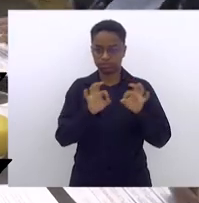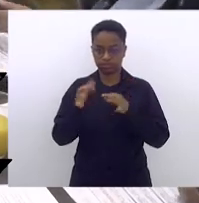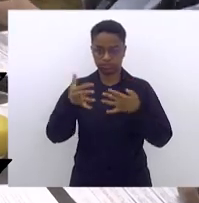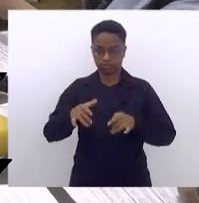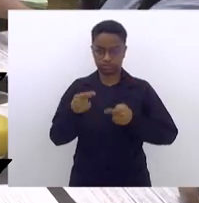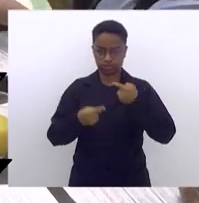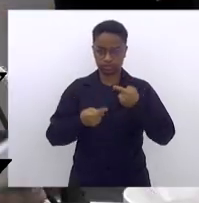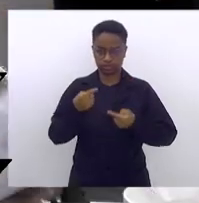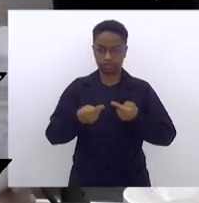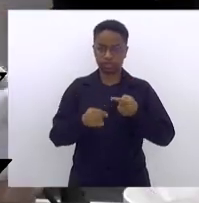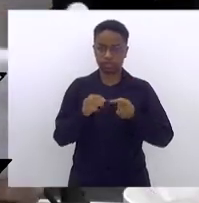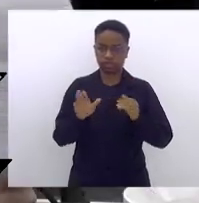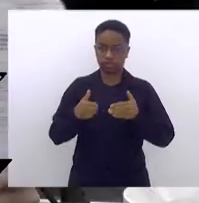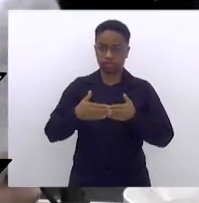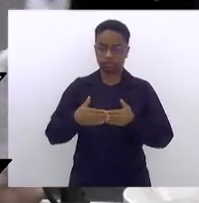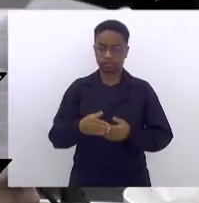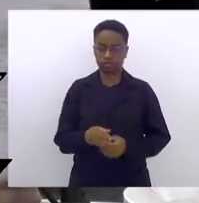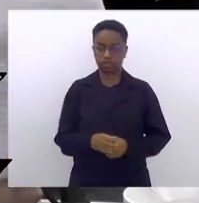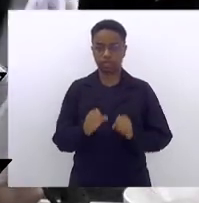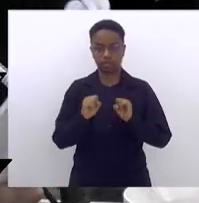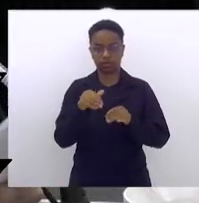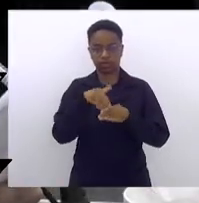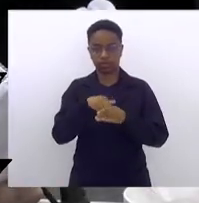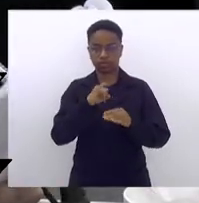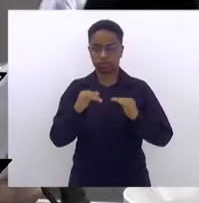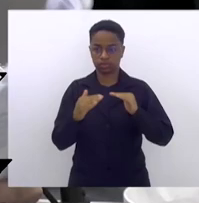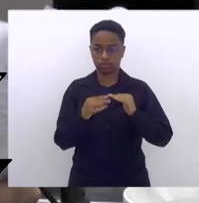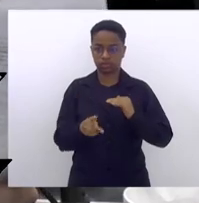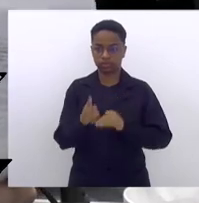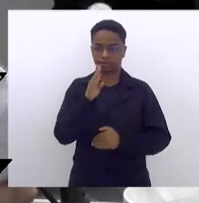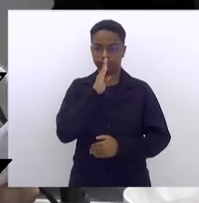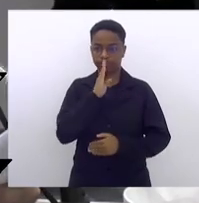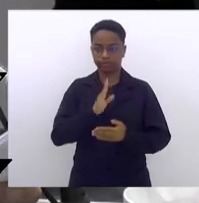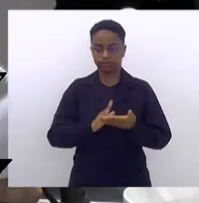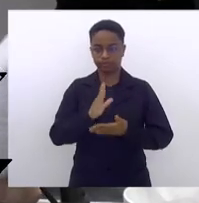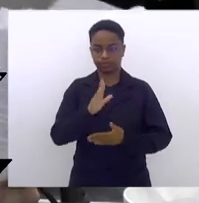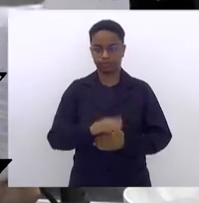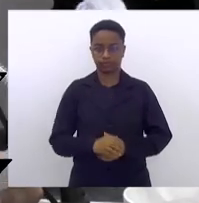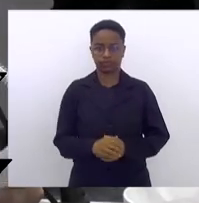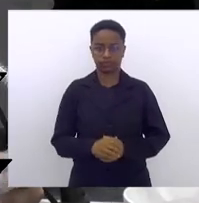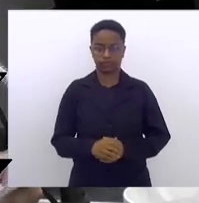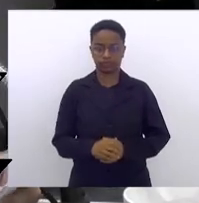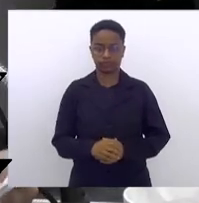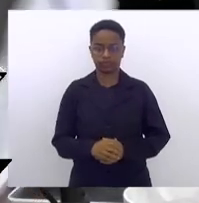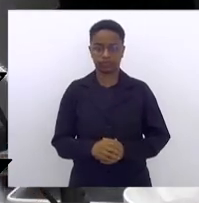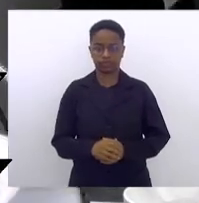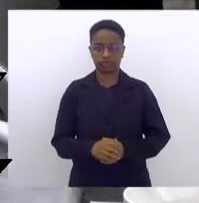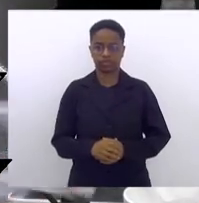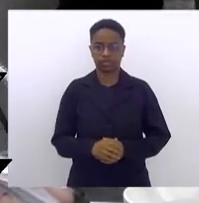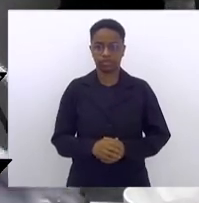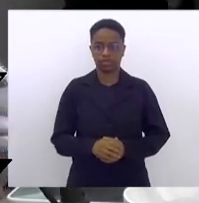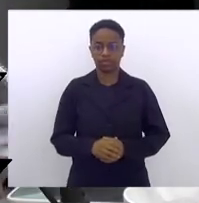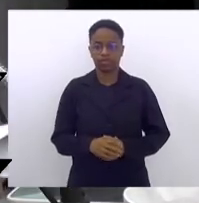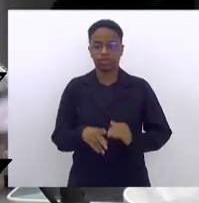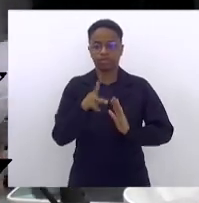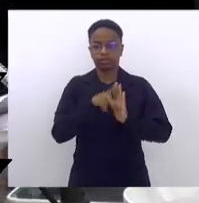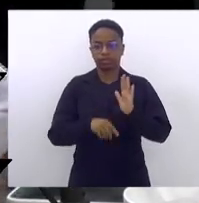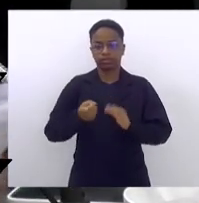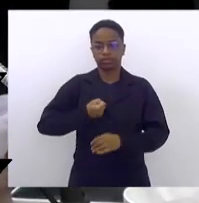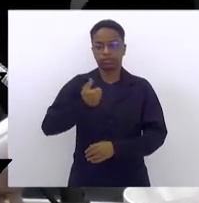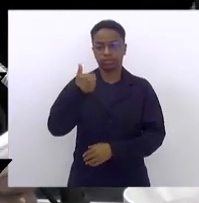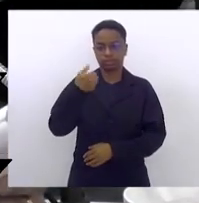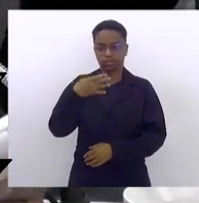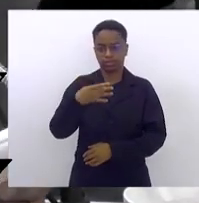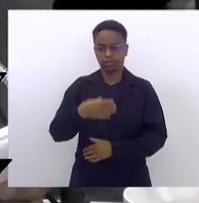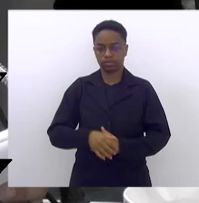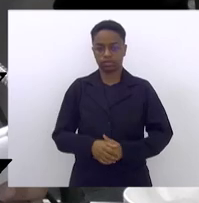havendo quem queira discutir, encerrada a discussão. Em votação, senhores que aprovam, permaneçam como estão. Aprovado. Projeto número 14 da